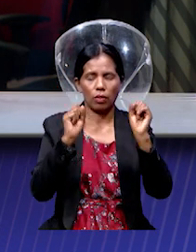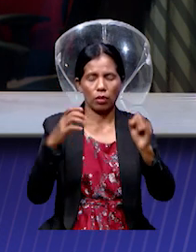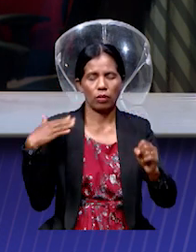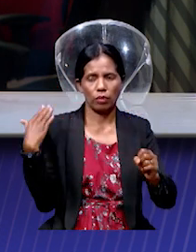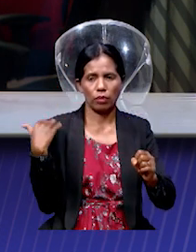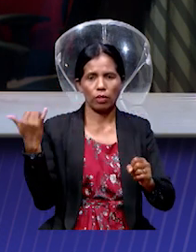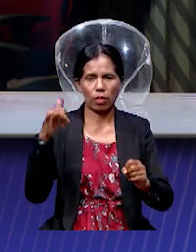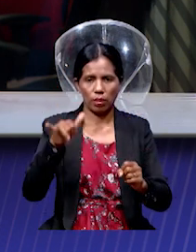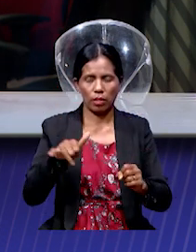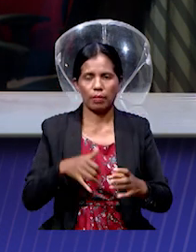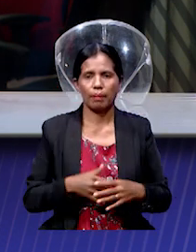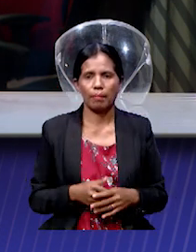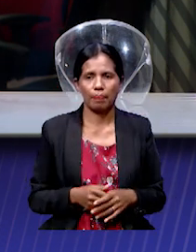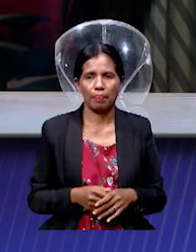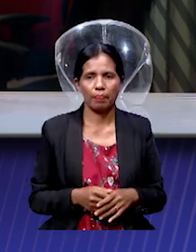Sira.